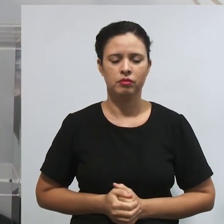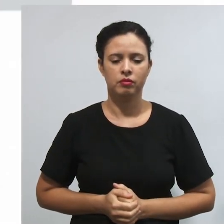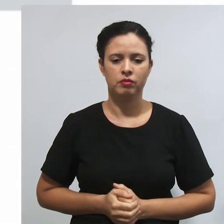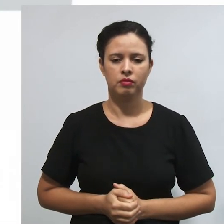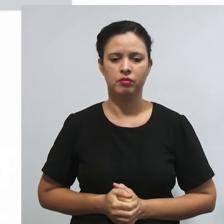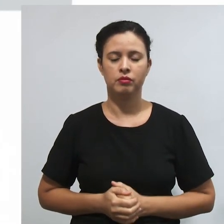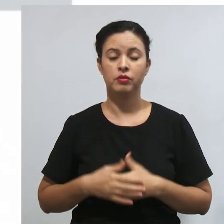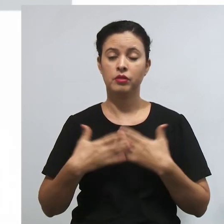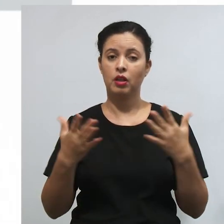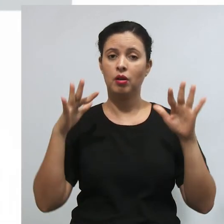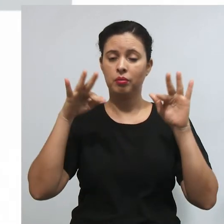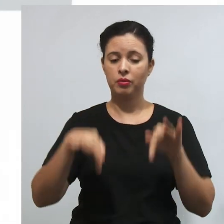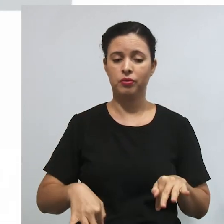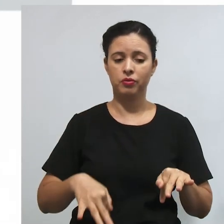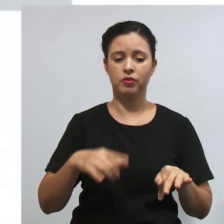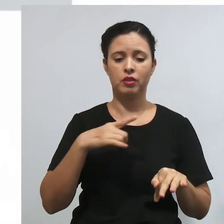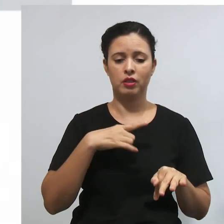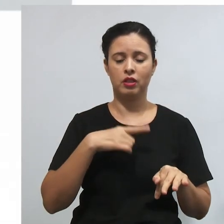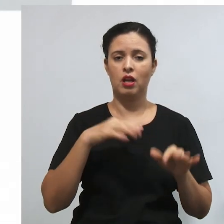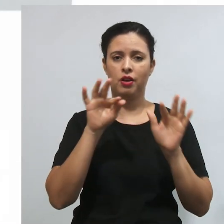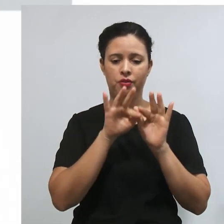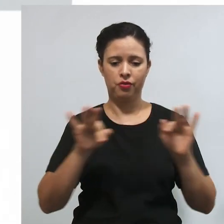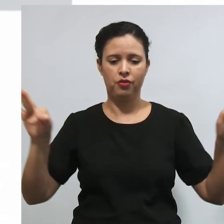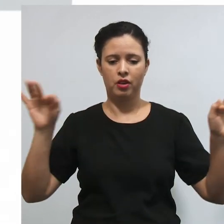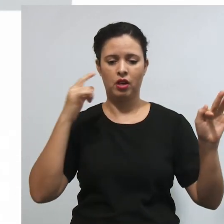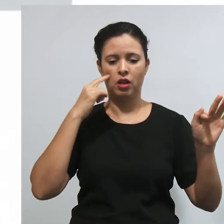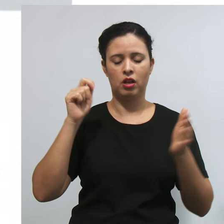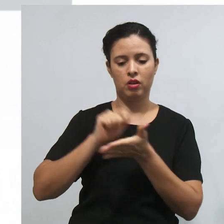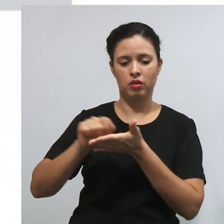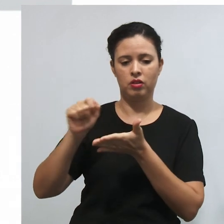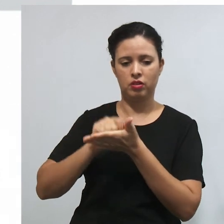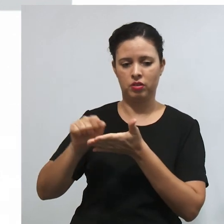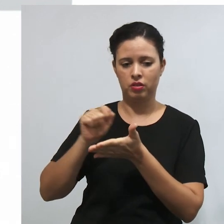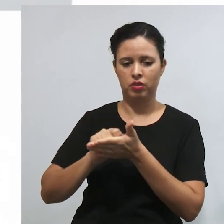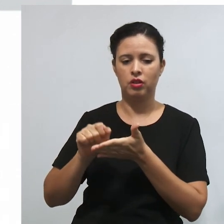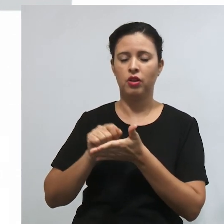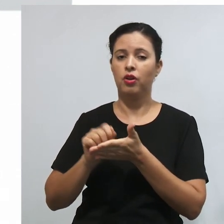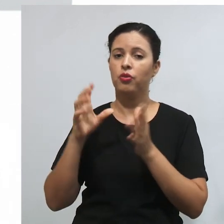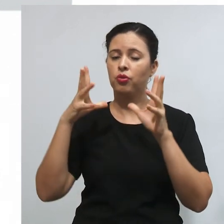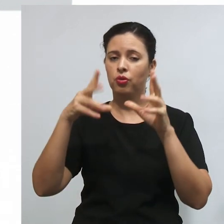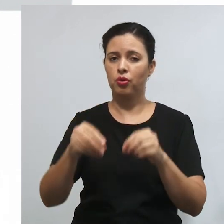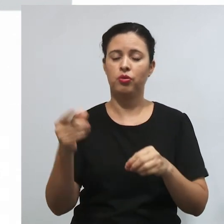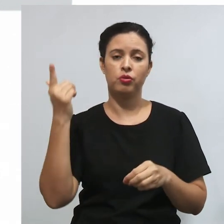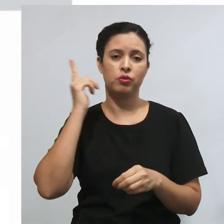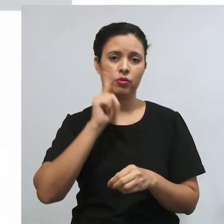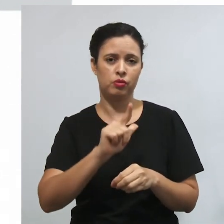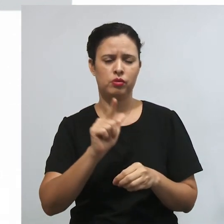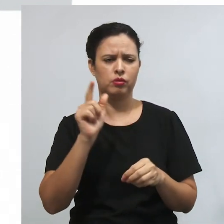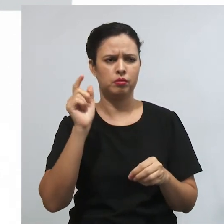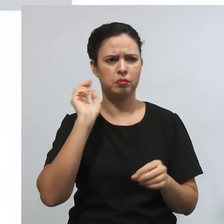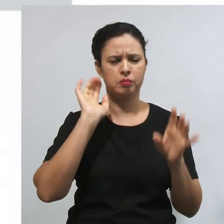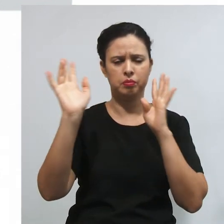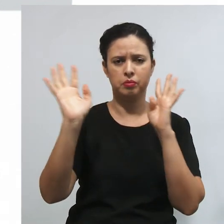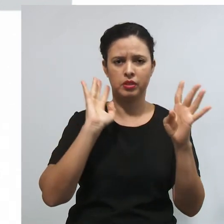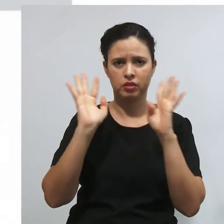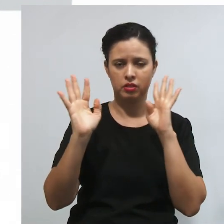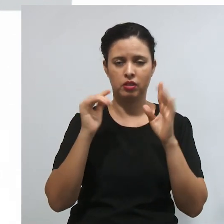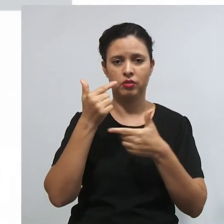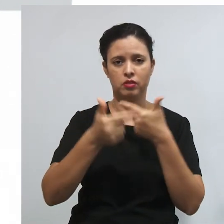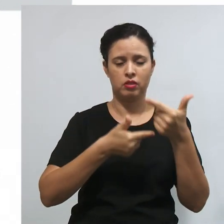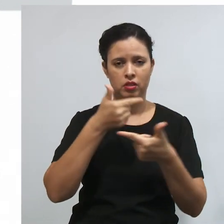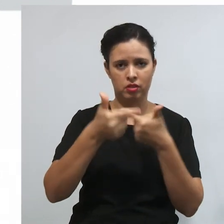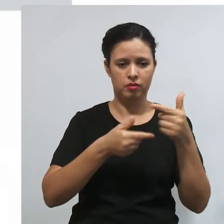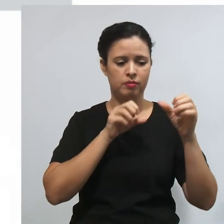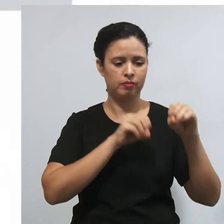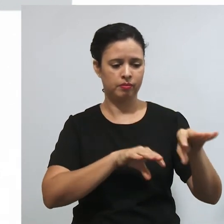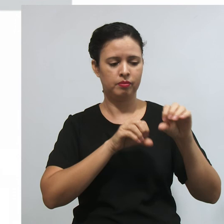E, por fim, a gente deixa essa frase, né, aqui para que todos possam repensar e olhar. O trabalho